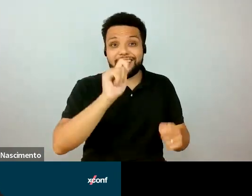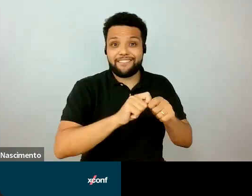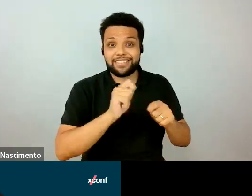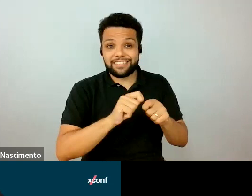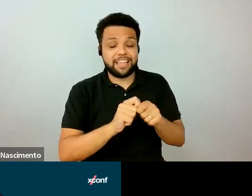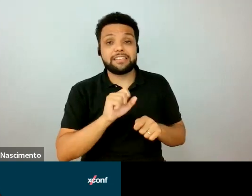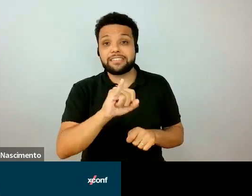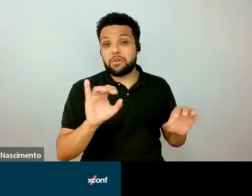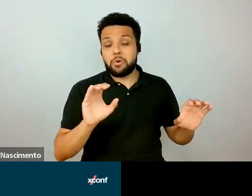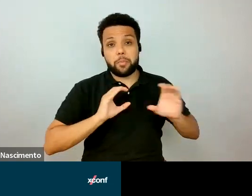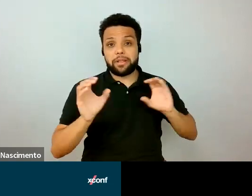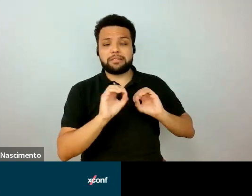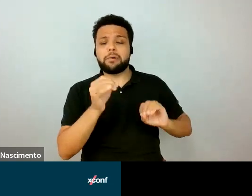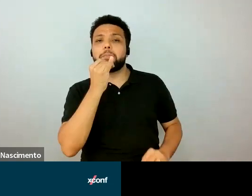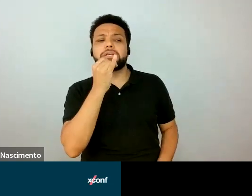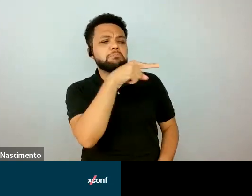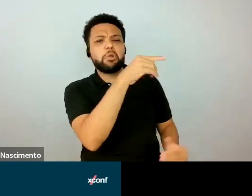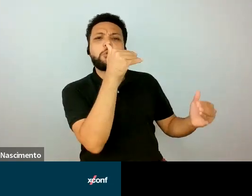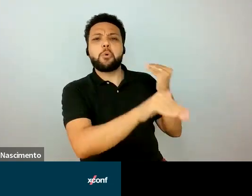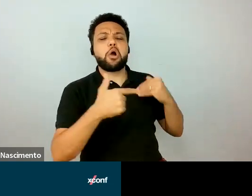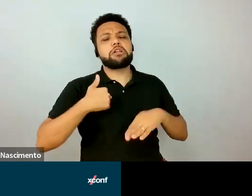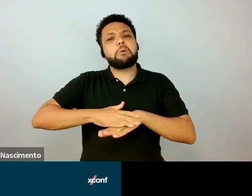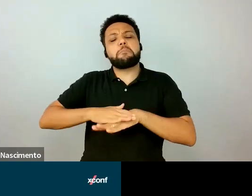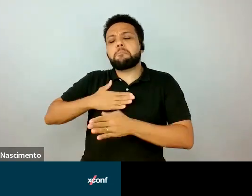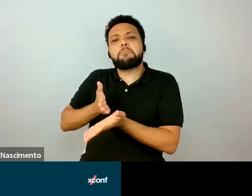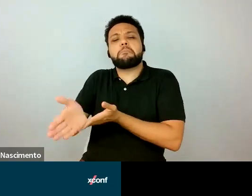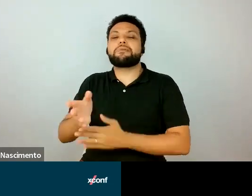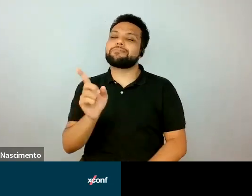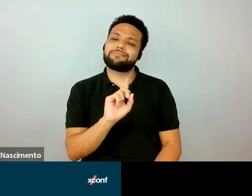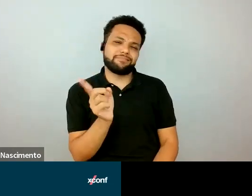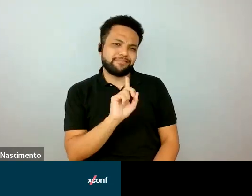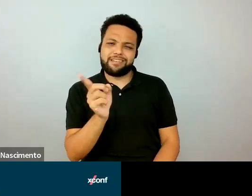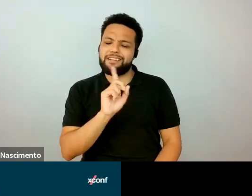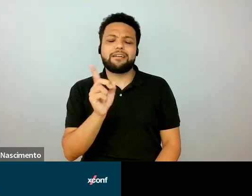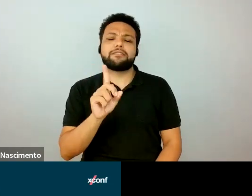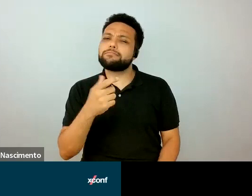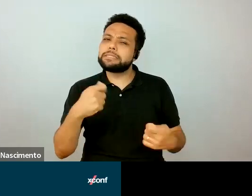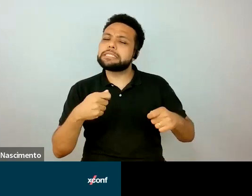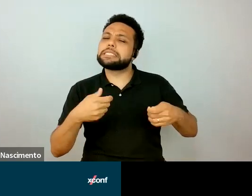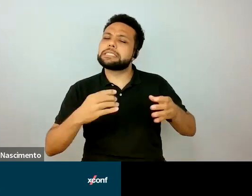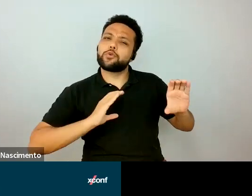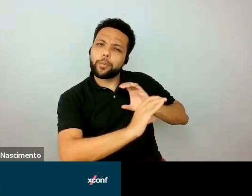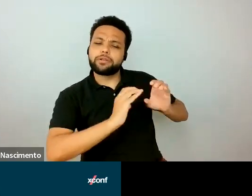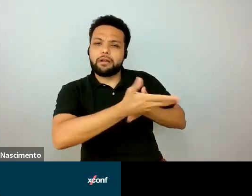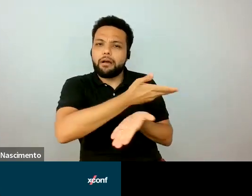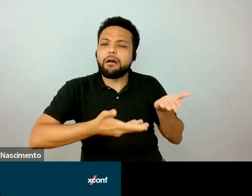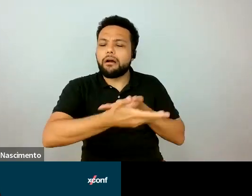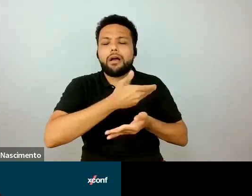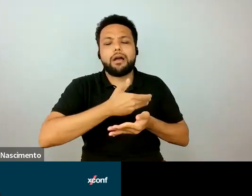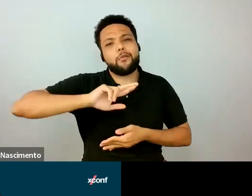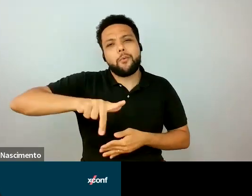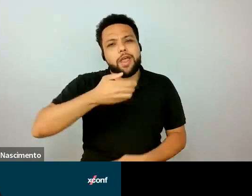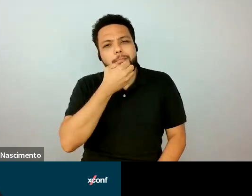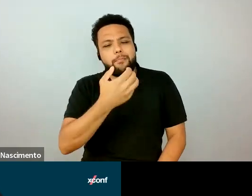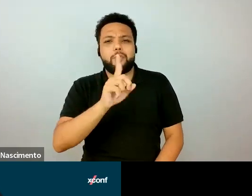ela não concorda, eu vou fazer aqui do meu jeito, pronto, isso aí só tende a causar mais conflito e aumentar a tensão, e isso não é saudável para o time, então